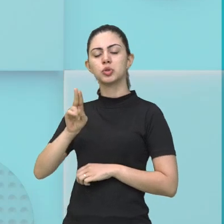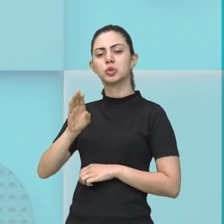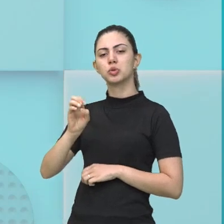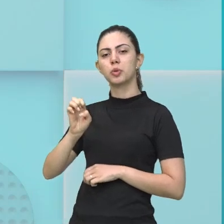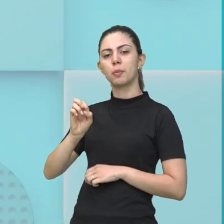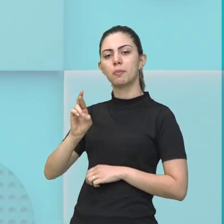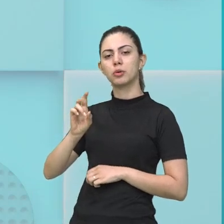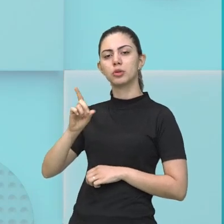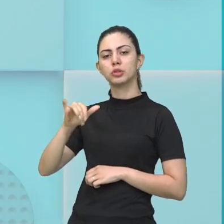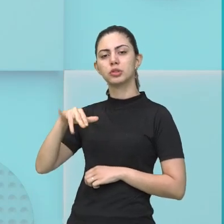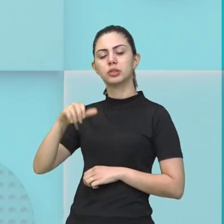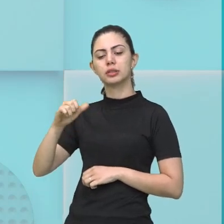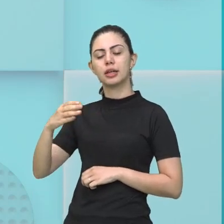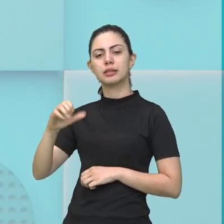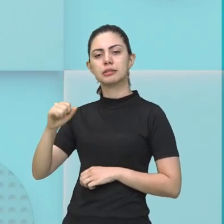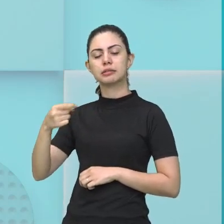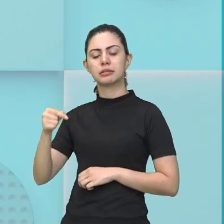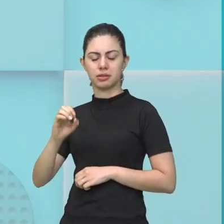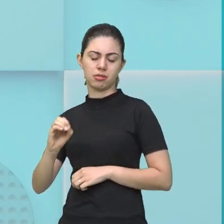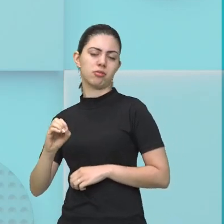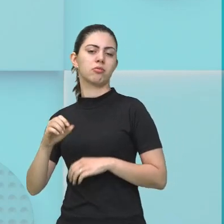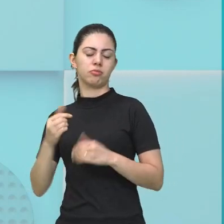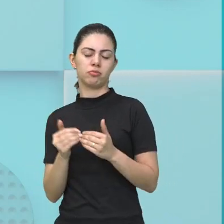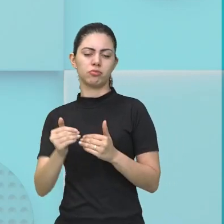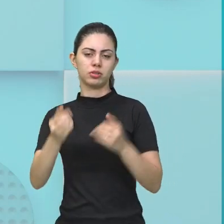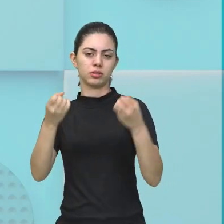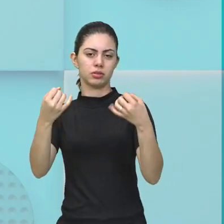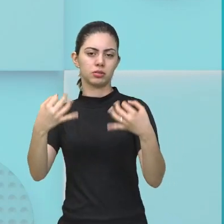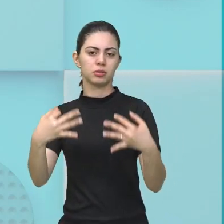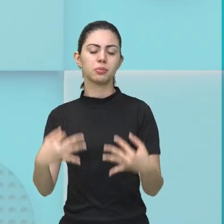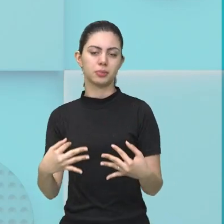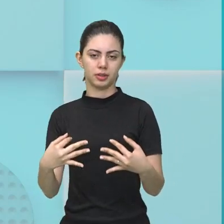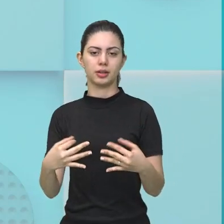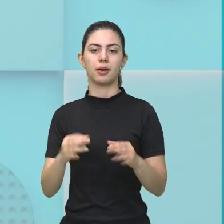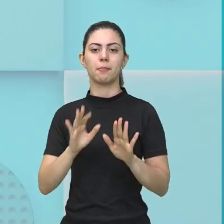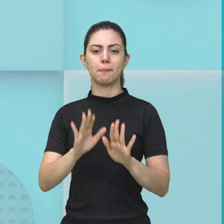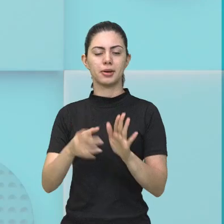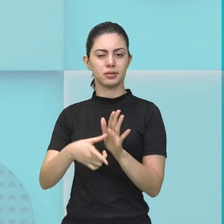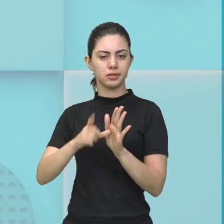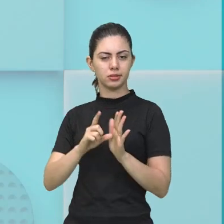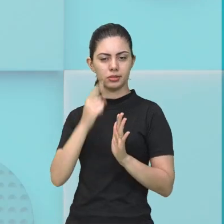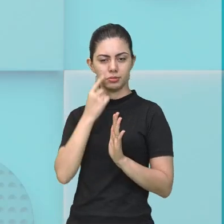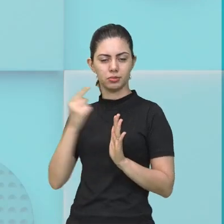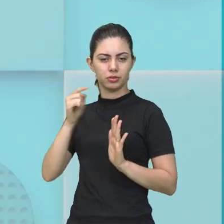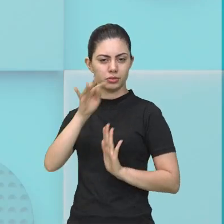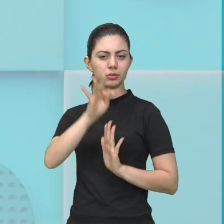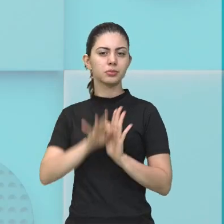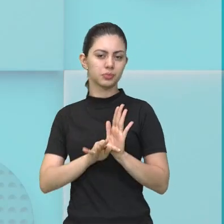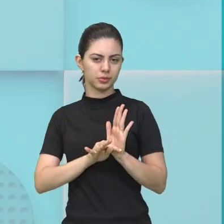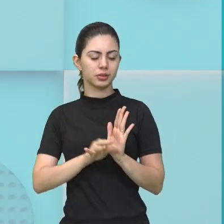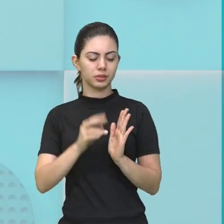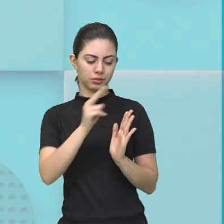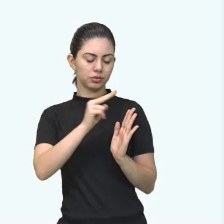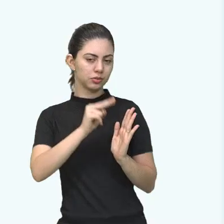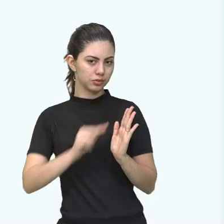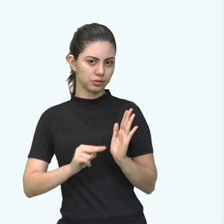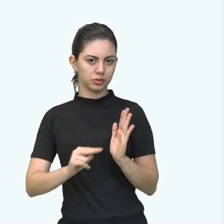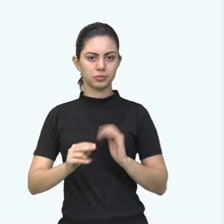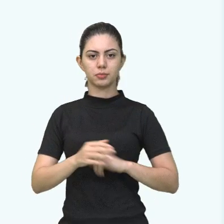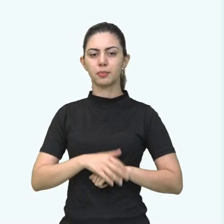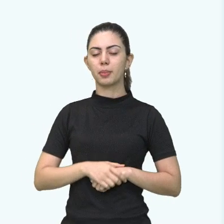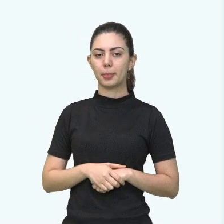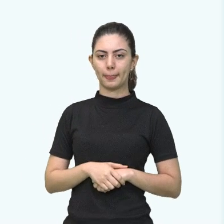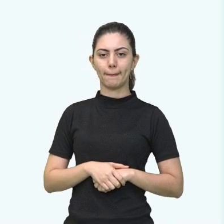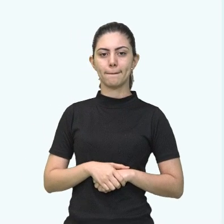funciona, sobre esses tipos de períodos, as orações principais e orações subordinadas. A gente vai dar uma olhadinha em um texto que a gente preparou para a